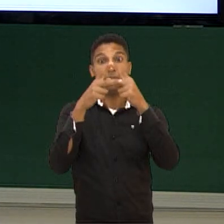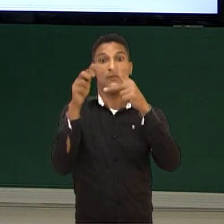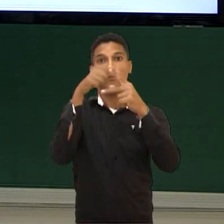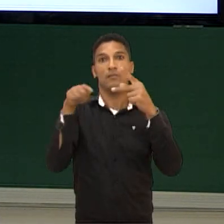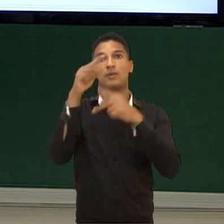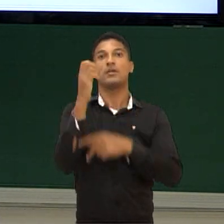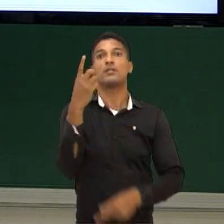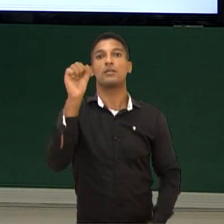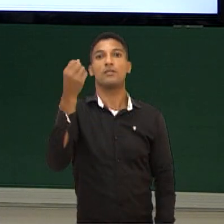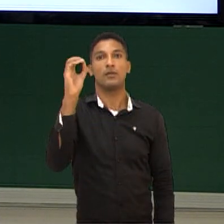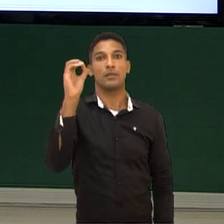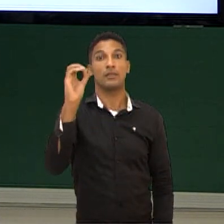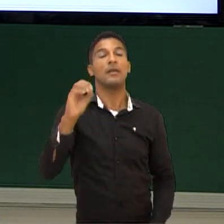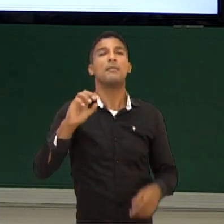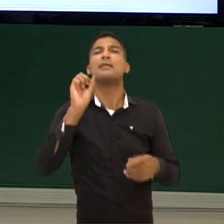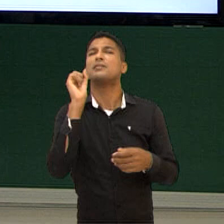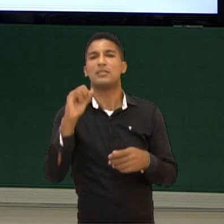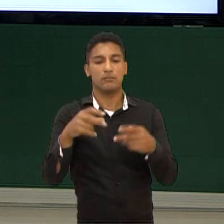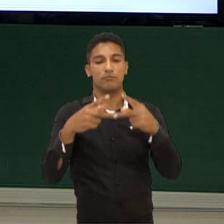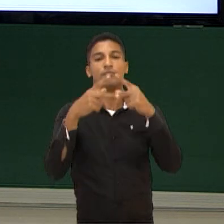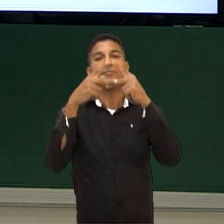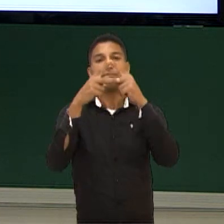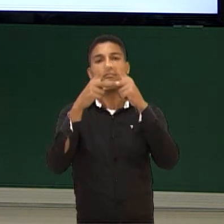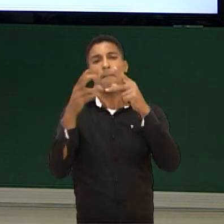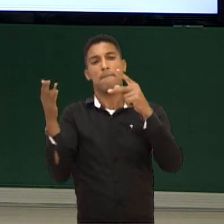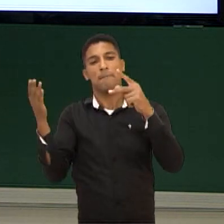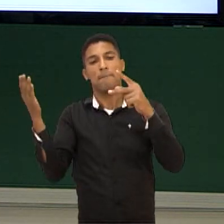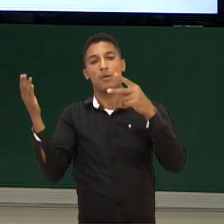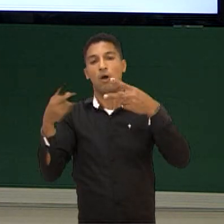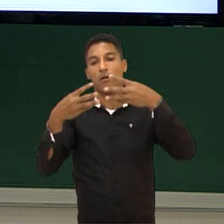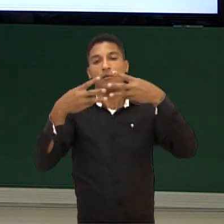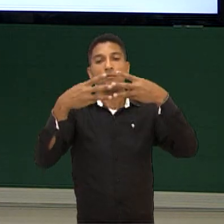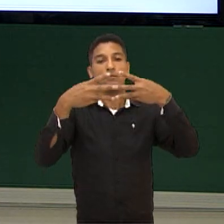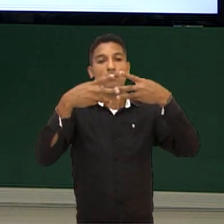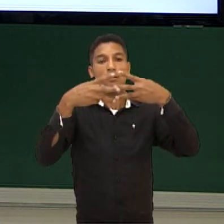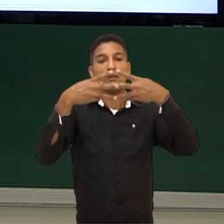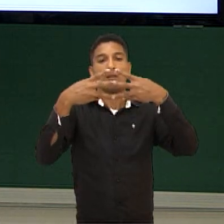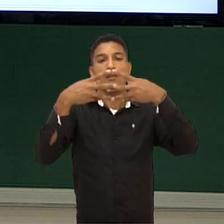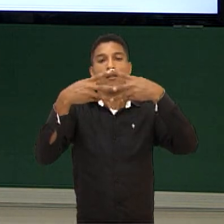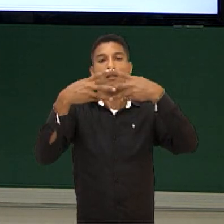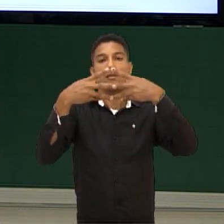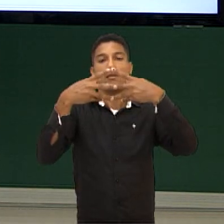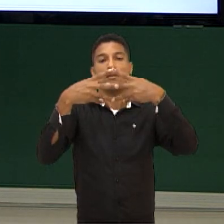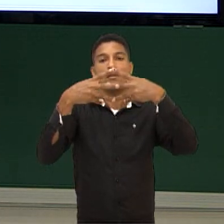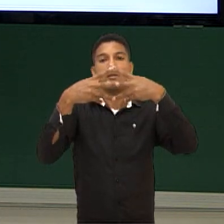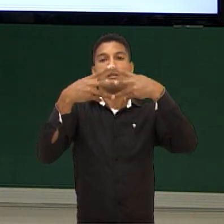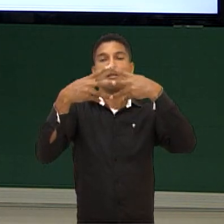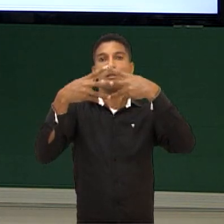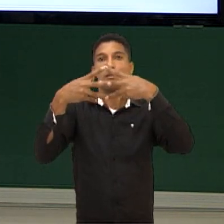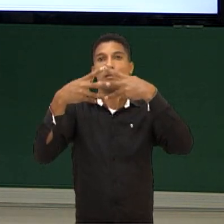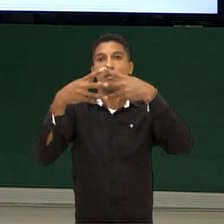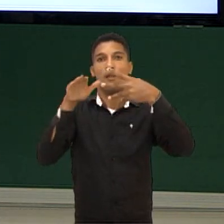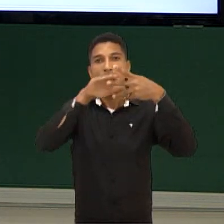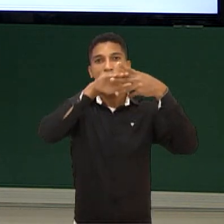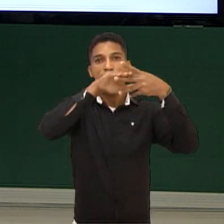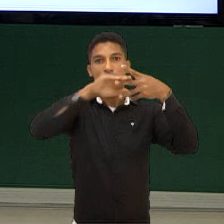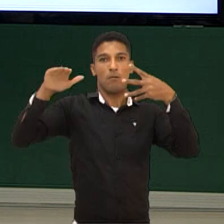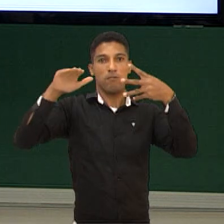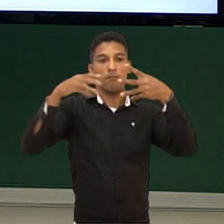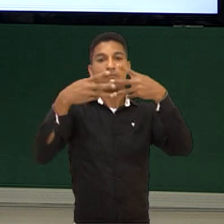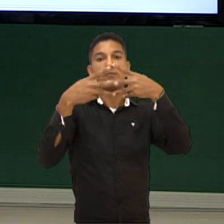passarmos essa diagonal no nosso quadrilátero, nós temos 2 triângulos. Então, basta a gente